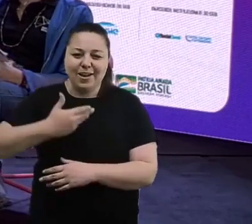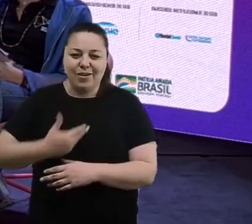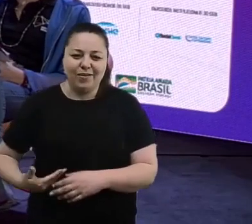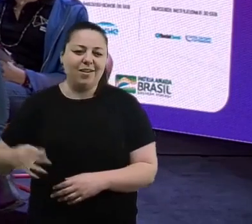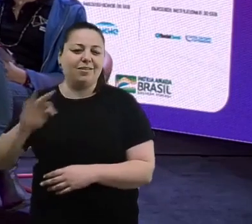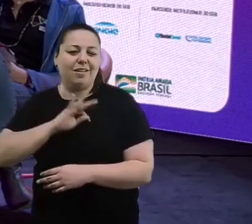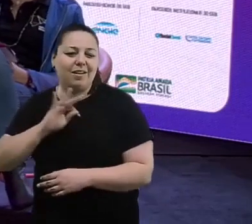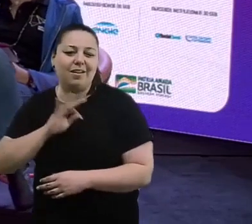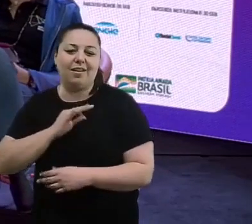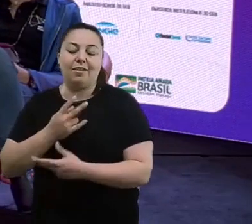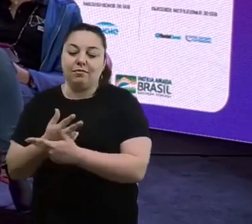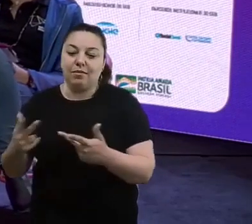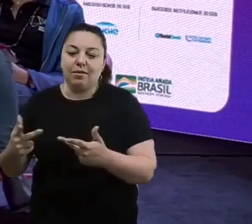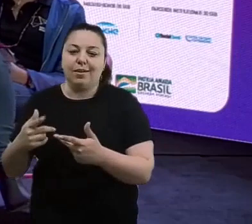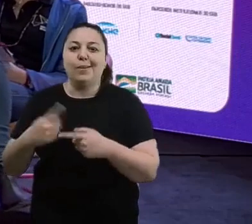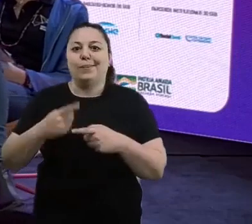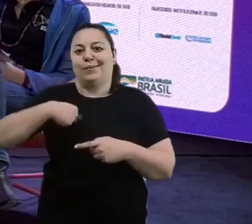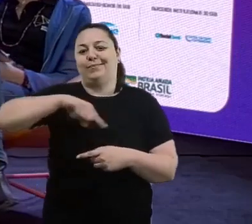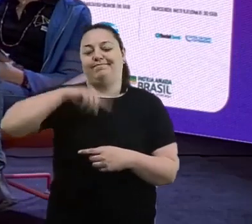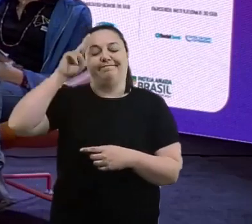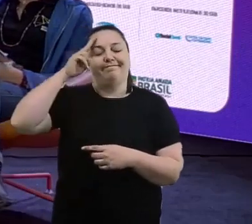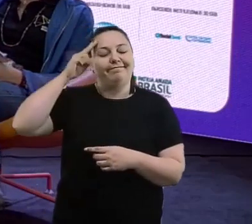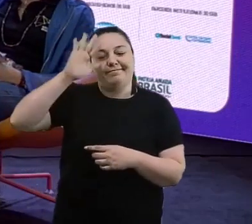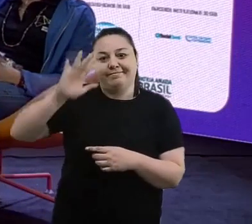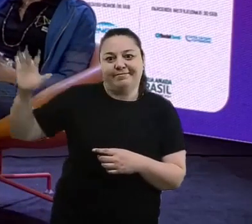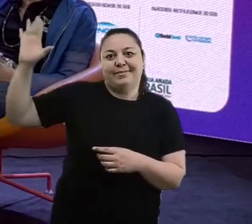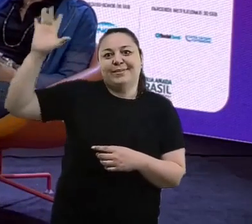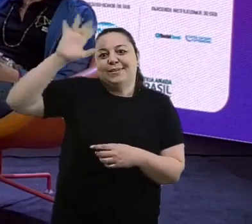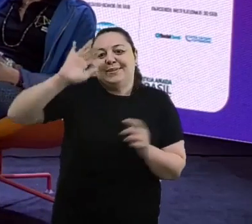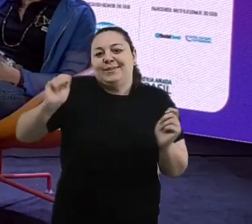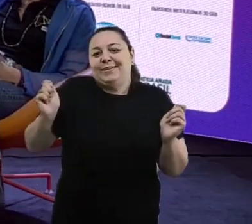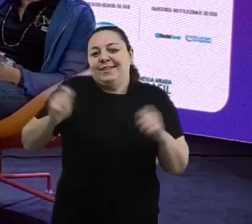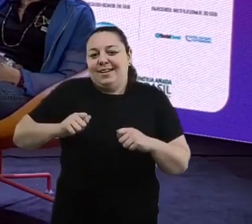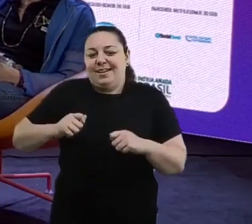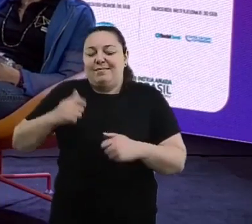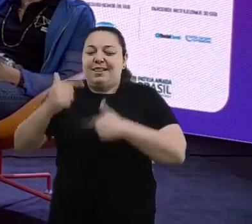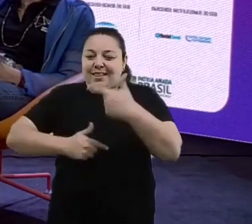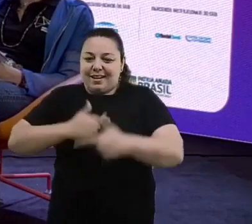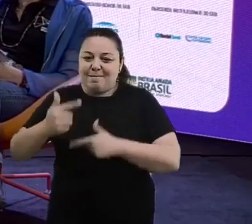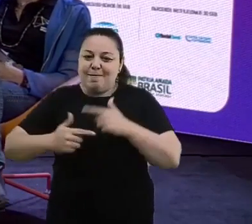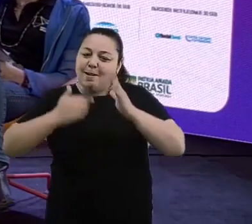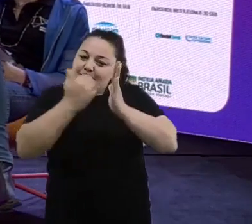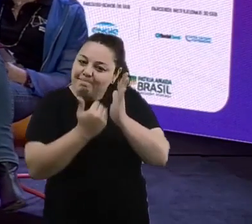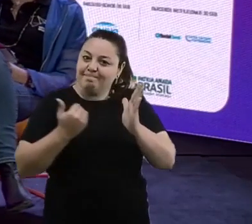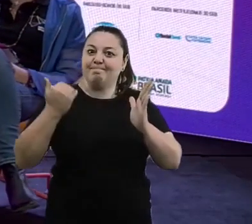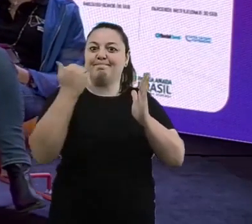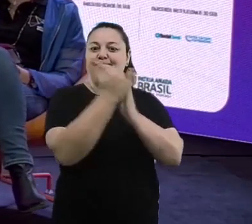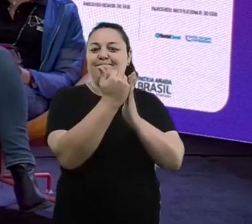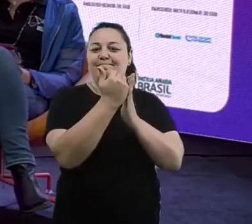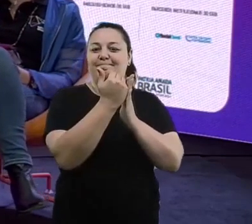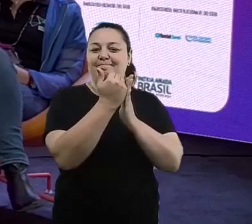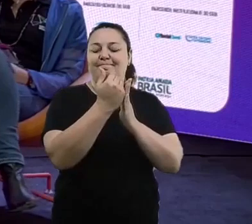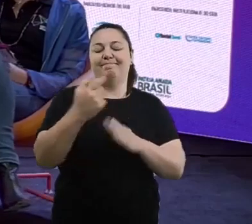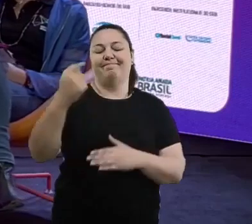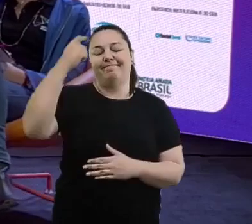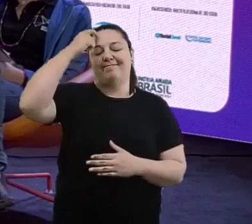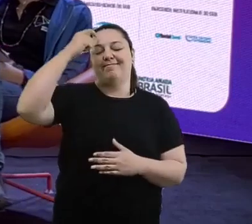Daniel, Tejada, Albanese e Vitor, e a nossa mentora maravilhosa, Dinara, que nos deu um apoio incrível nesses